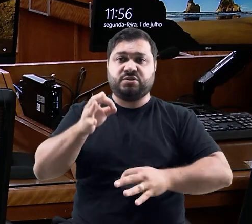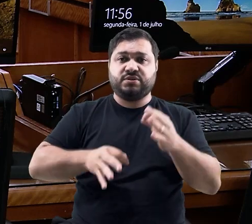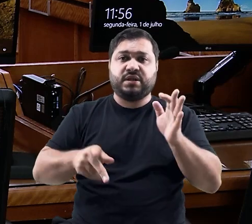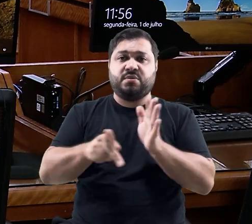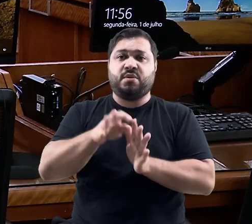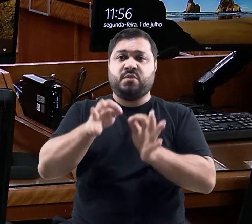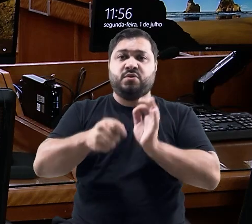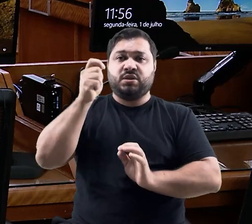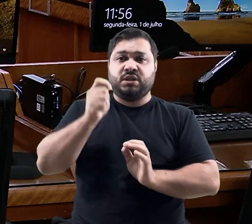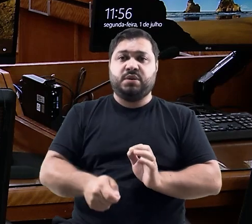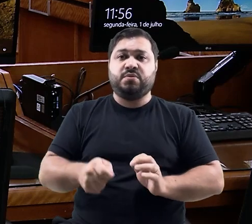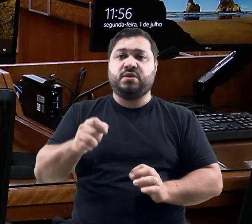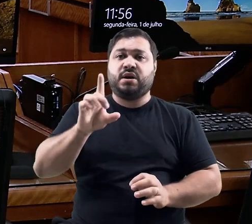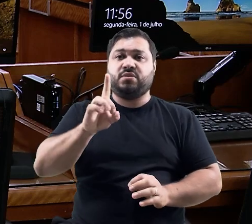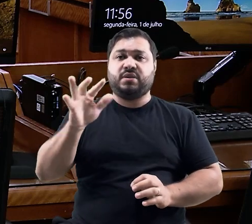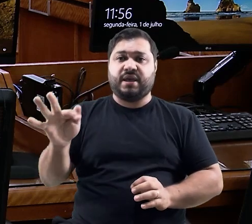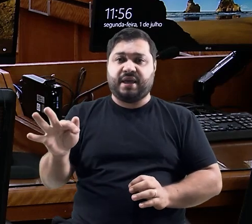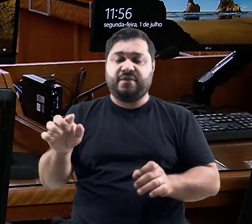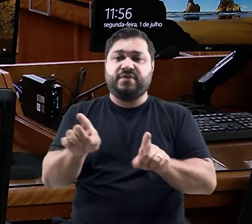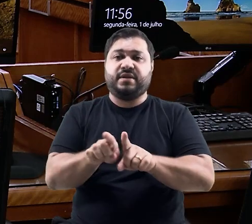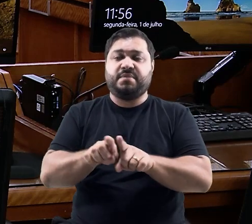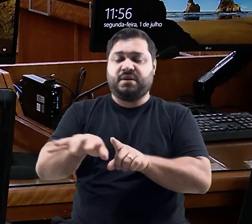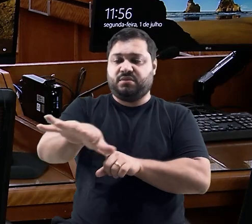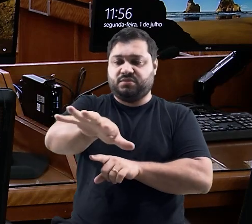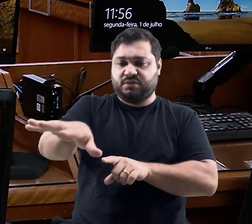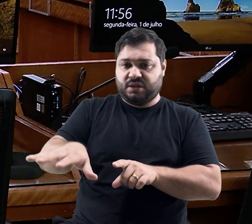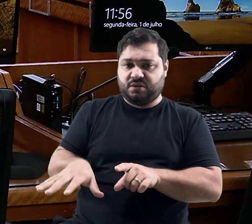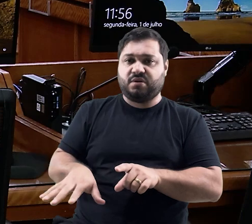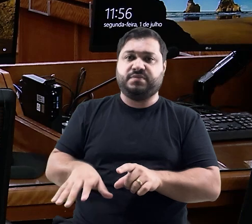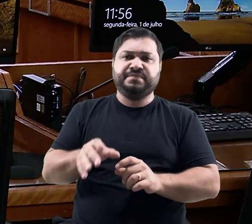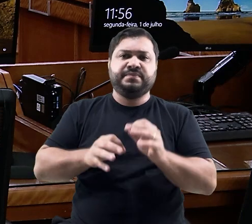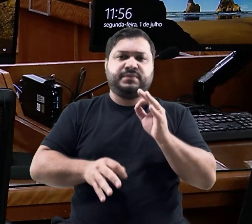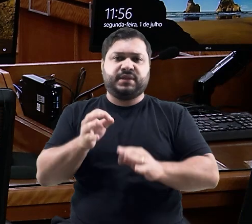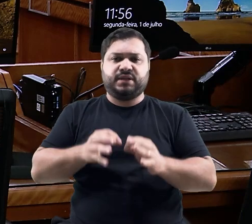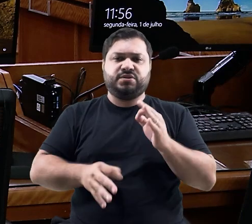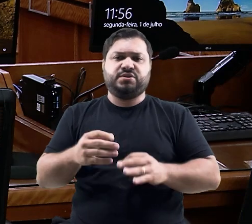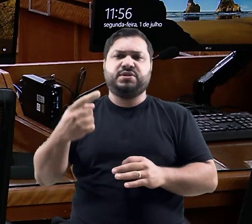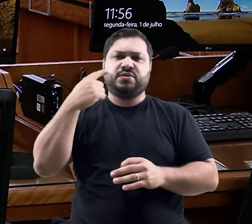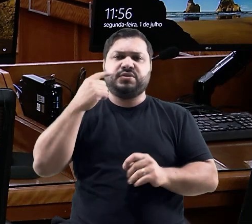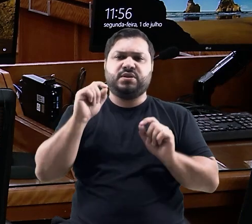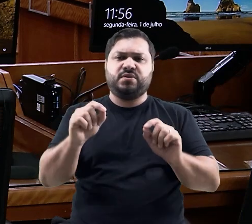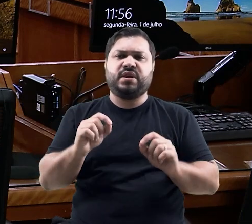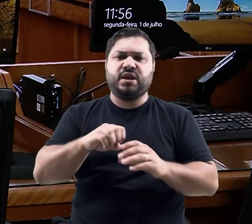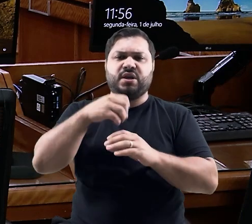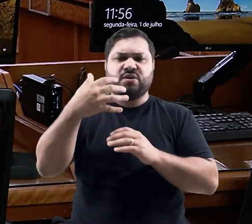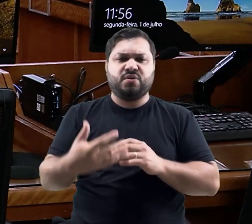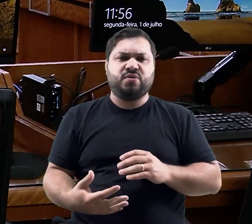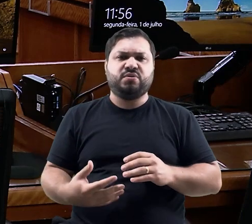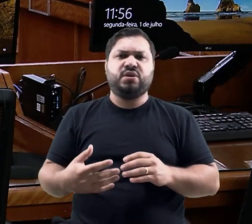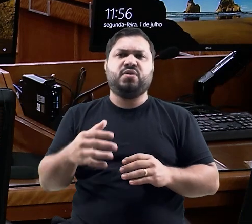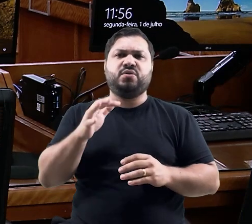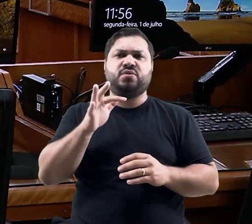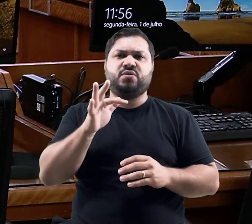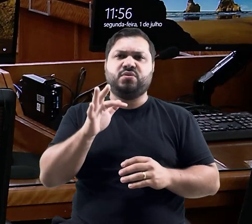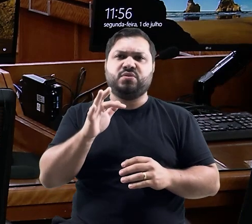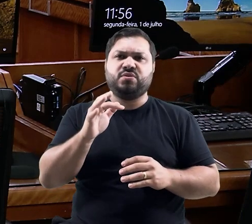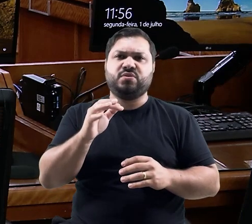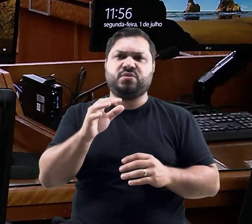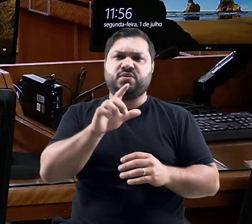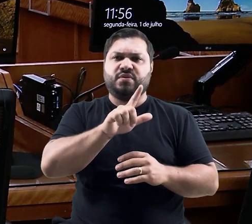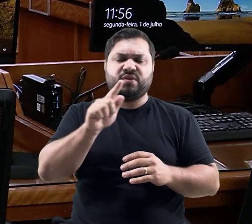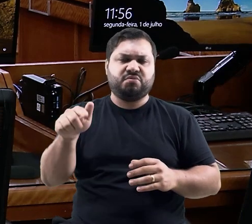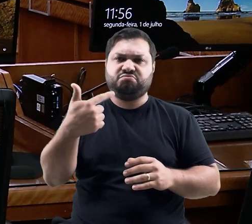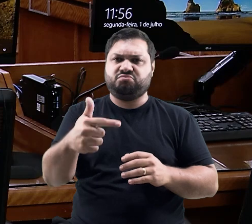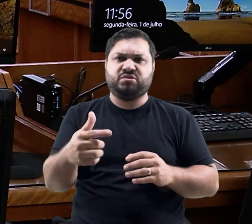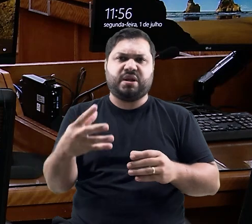analista judiciário do Tribunal de Justiça do Distrito Federal e dos Territórios. A Justiça considerou que o conteúdo figuras de